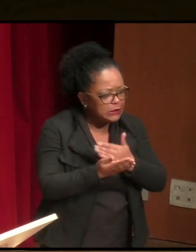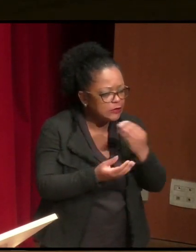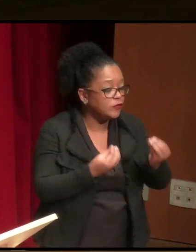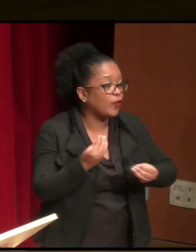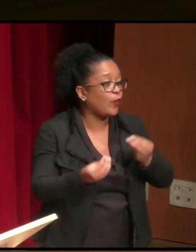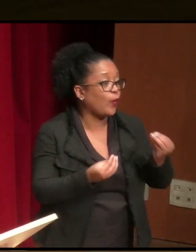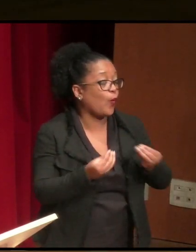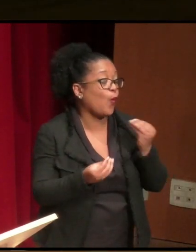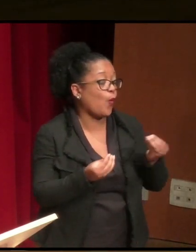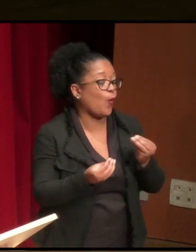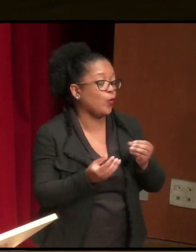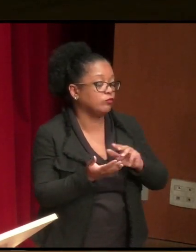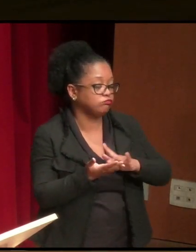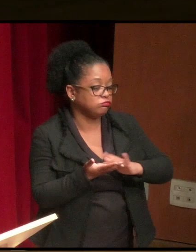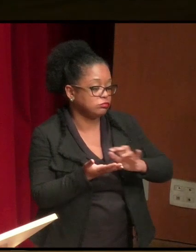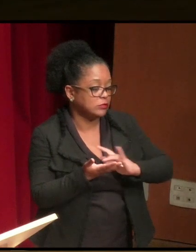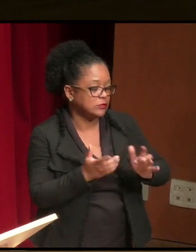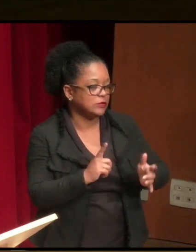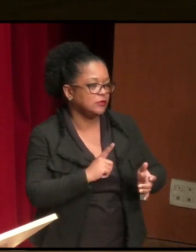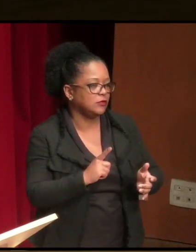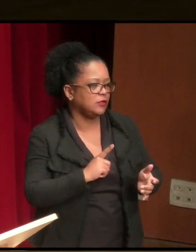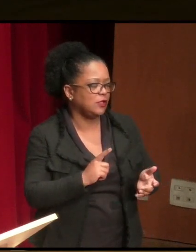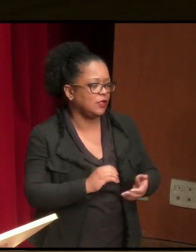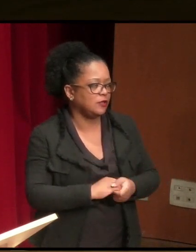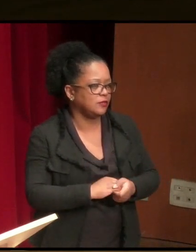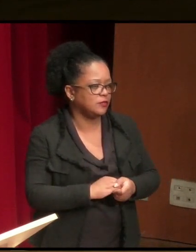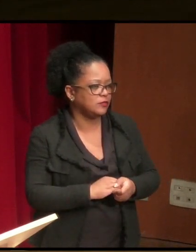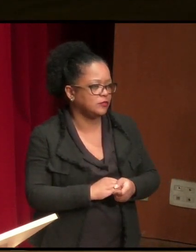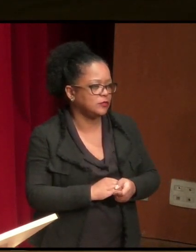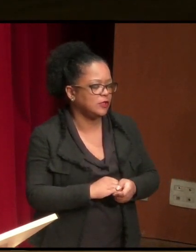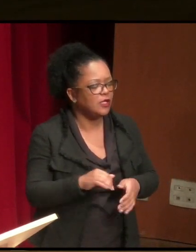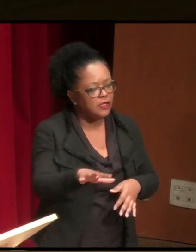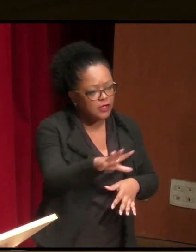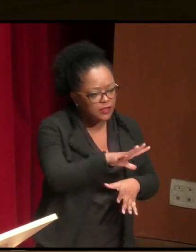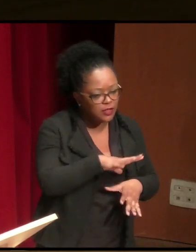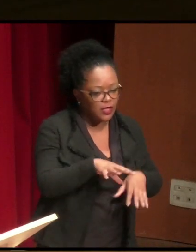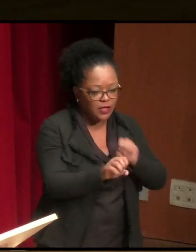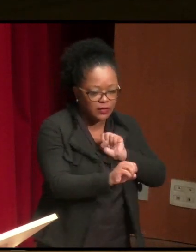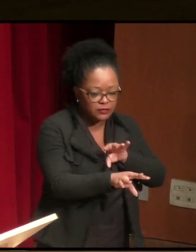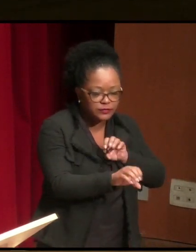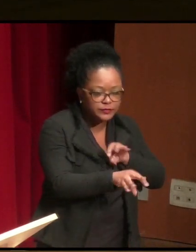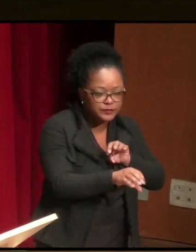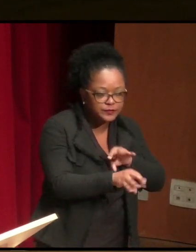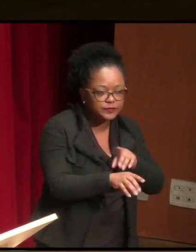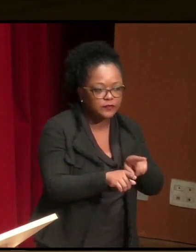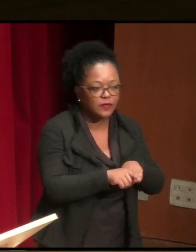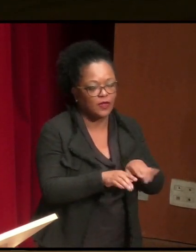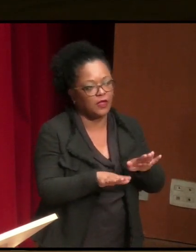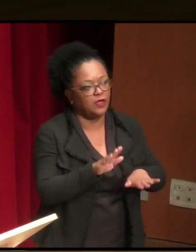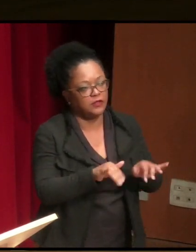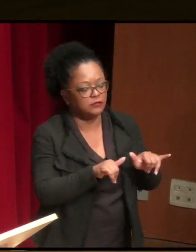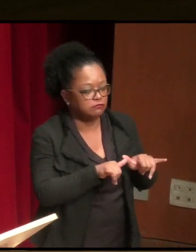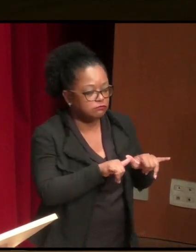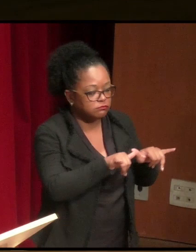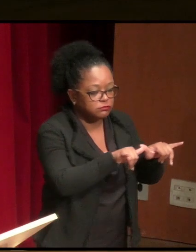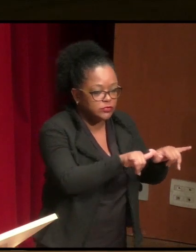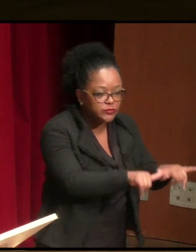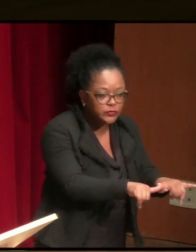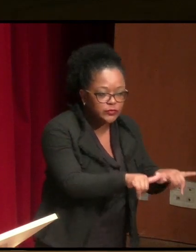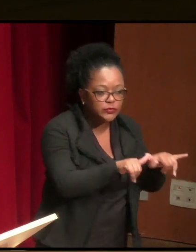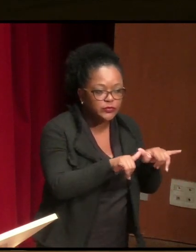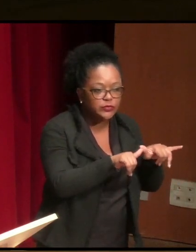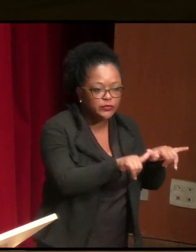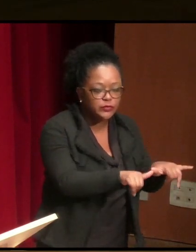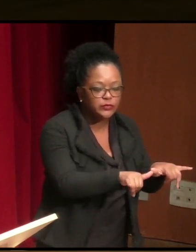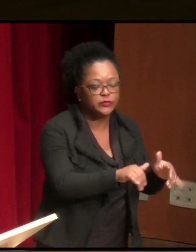Brasil, pensando nessa coisa da educação, onde a pessoa vai num supermercado, onde a pessoa precisa